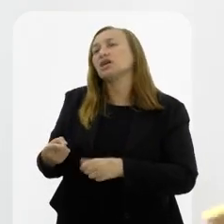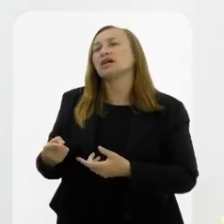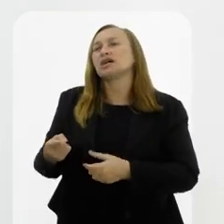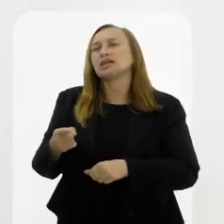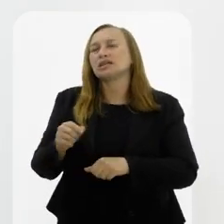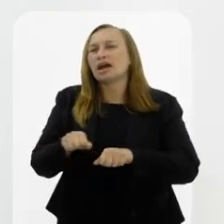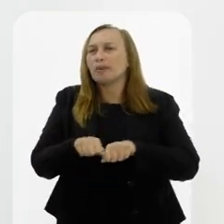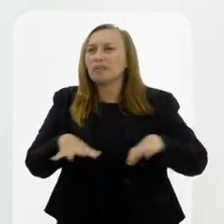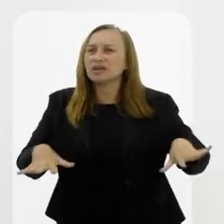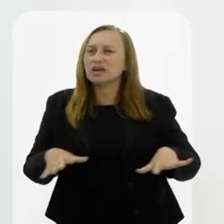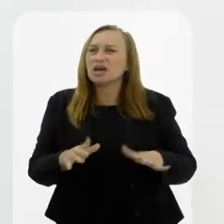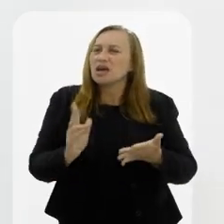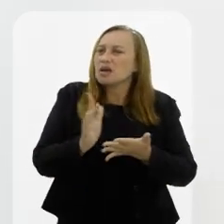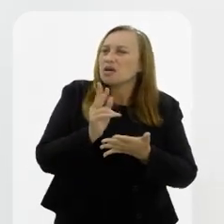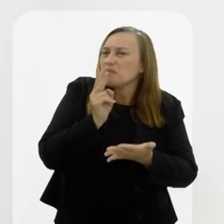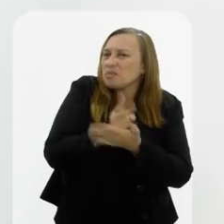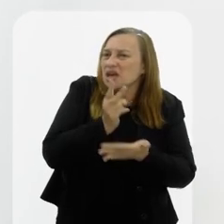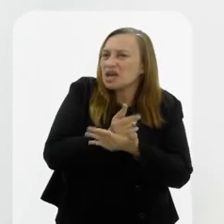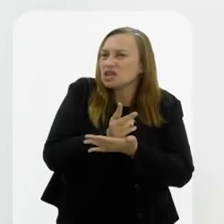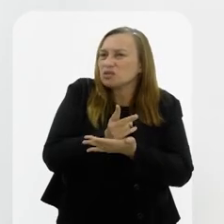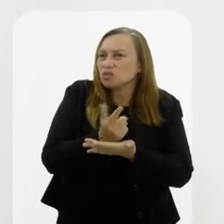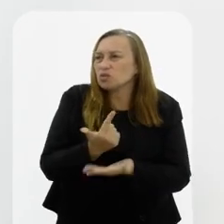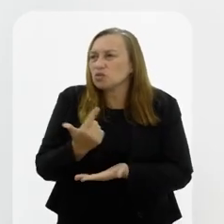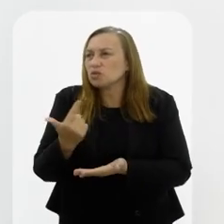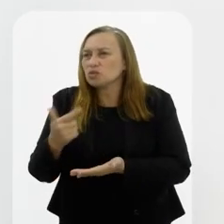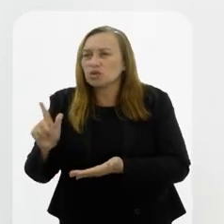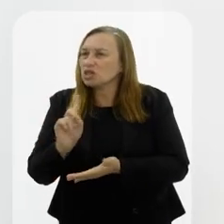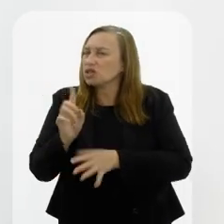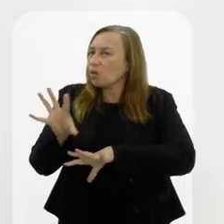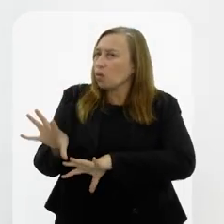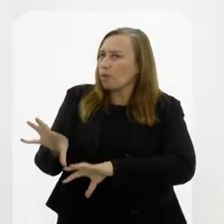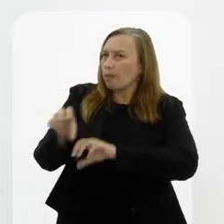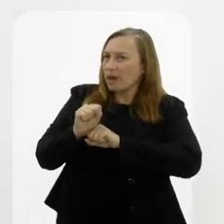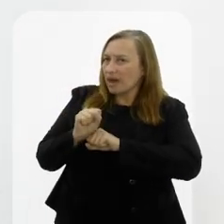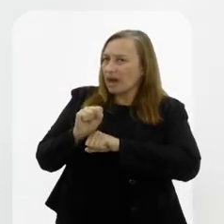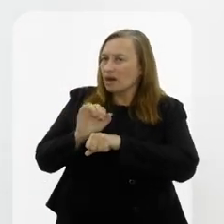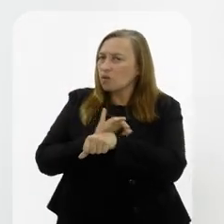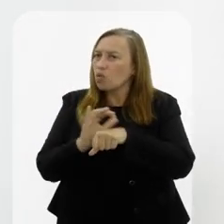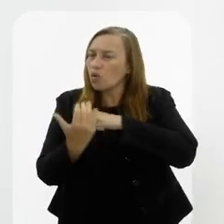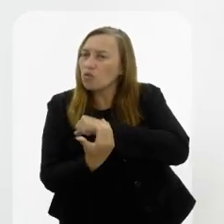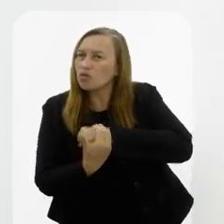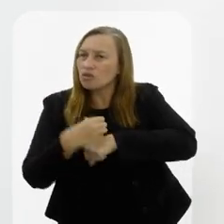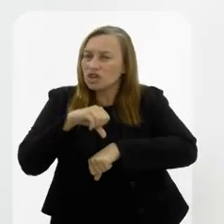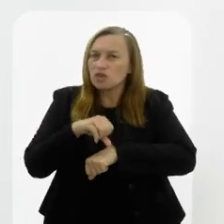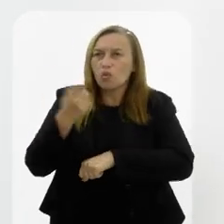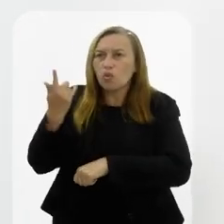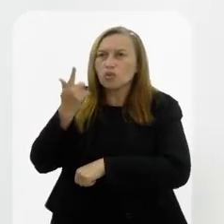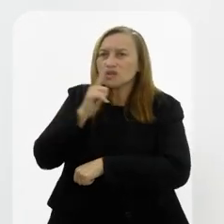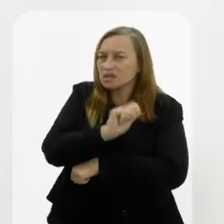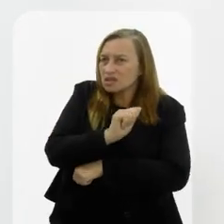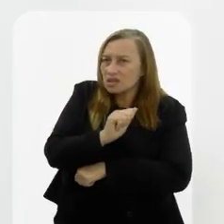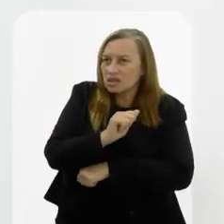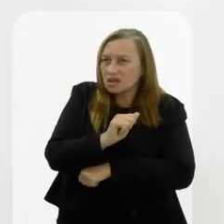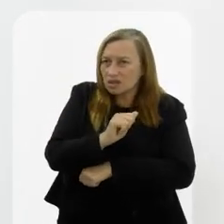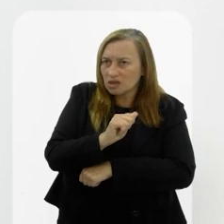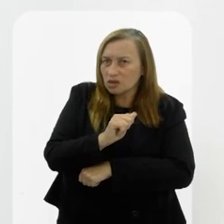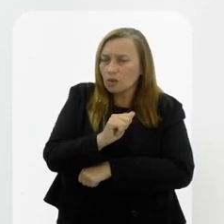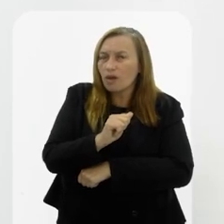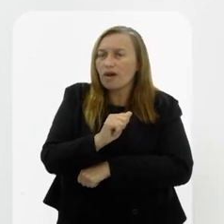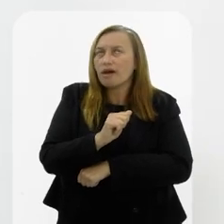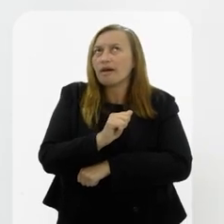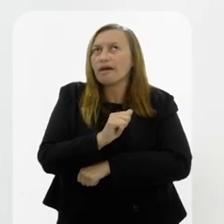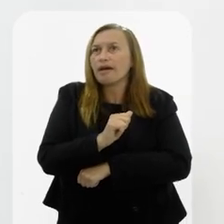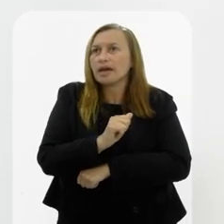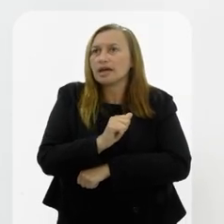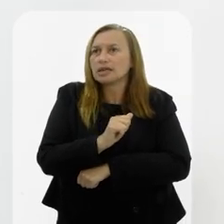pós-pandemia. Acho que mesmo aqueles que não foram contaminados, mesmo aqueles que conseguiram passar